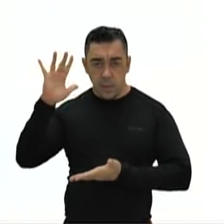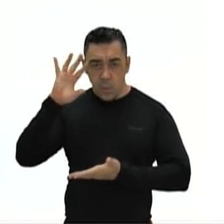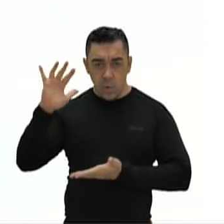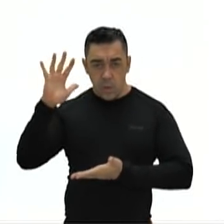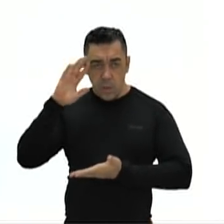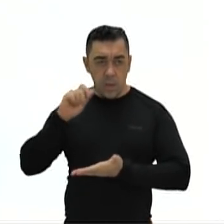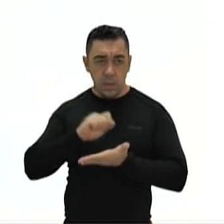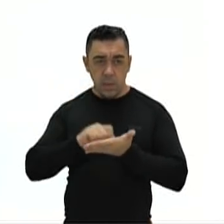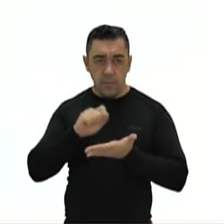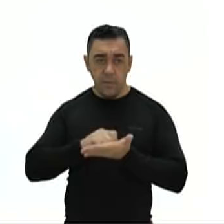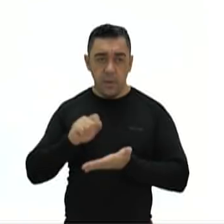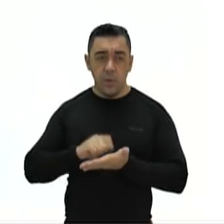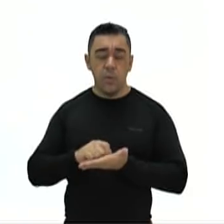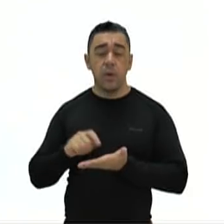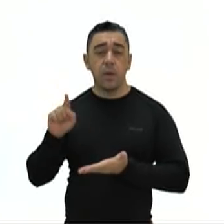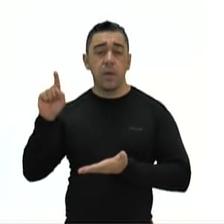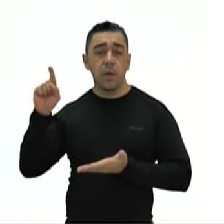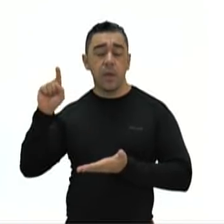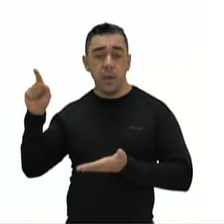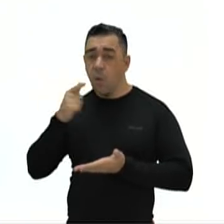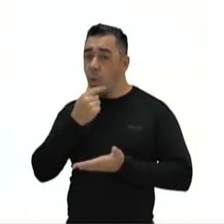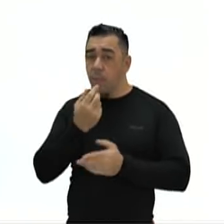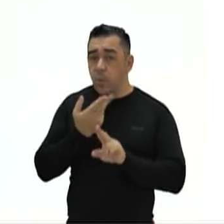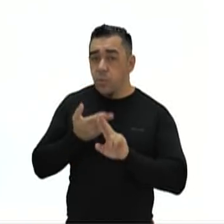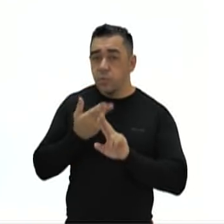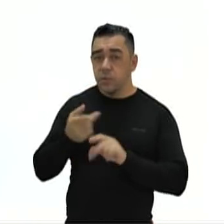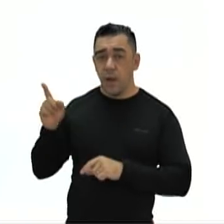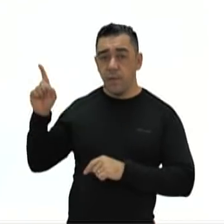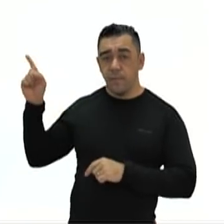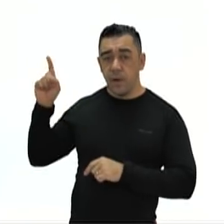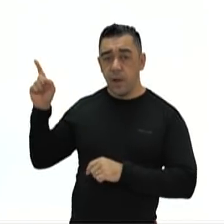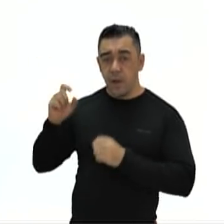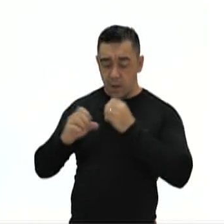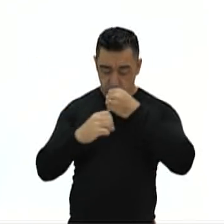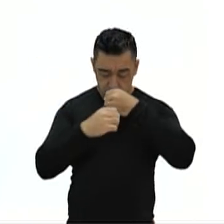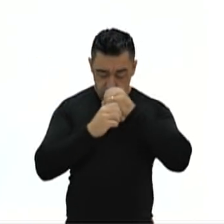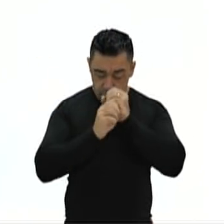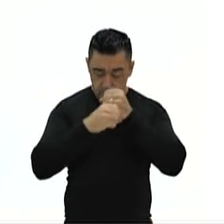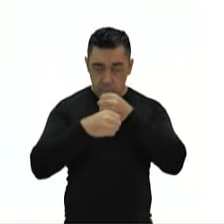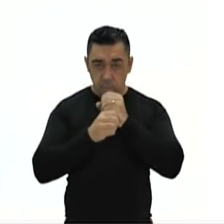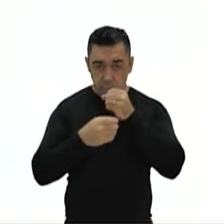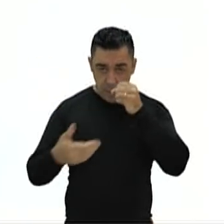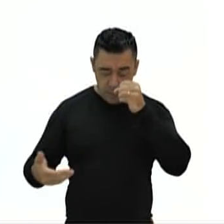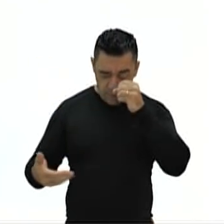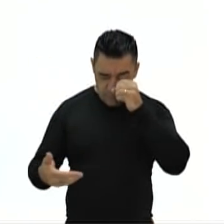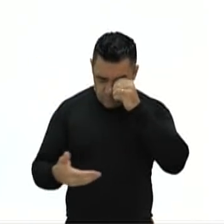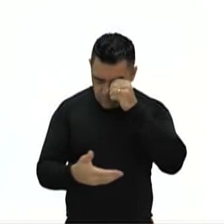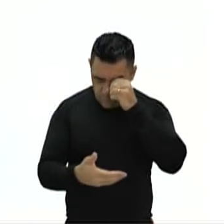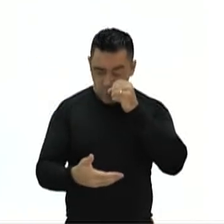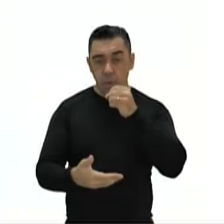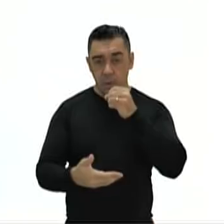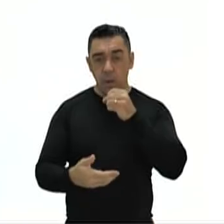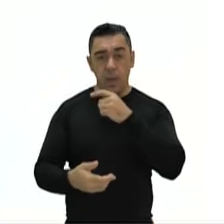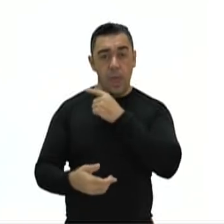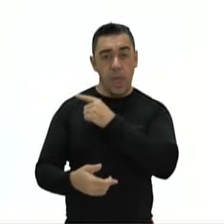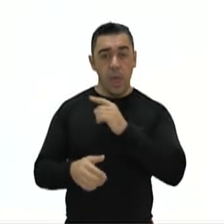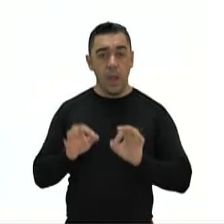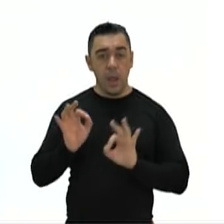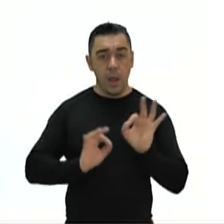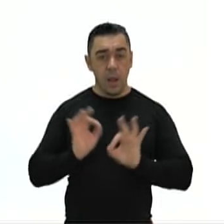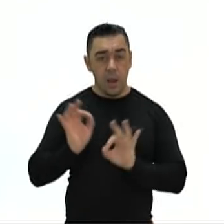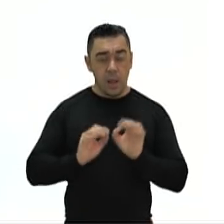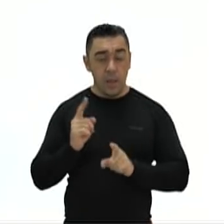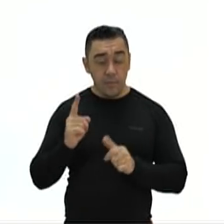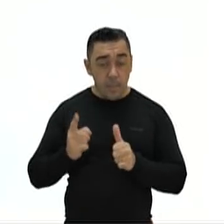mundo, e ele observou essa célula a partir de um microscópio que ele próprio aprimorou. Ele foi o